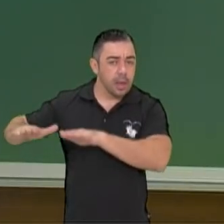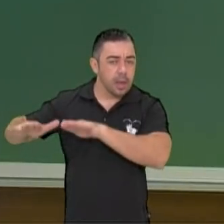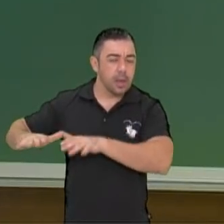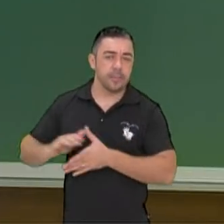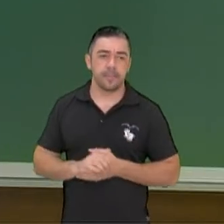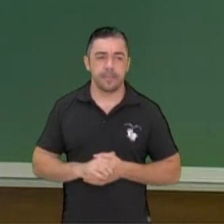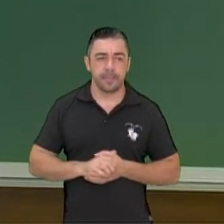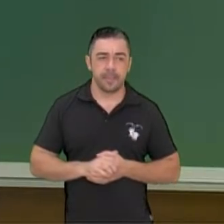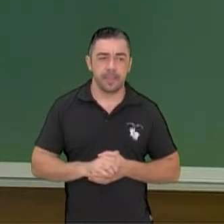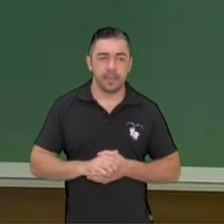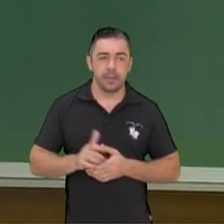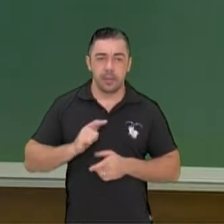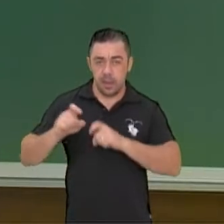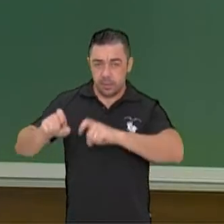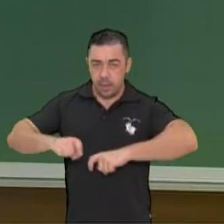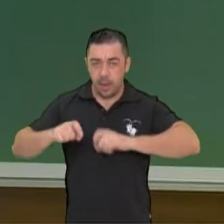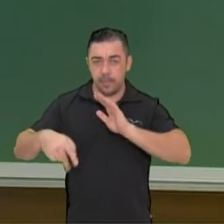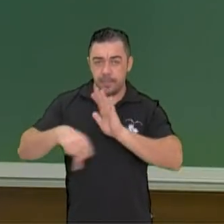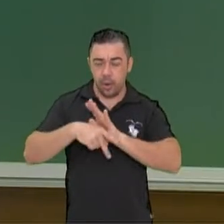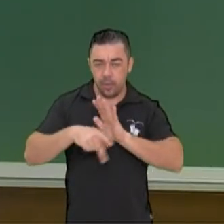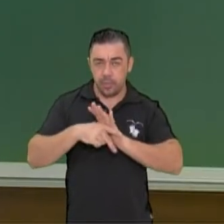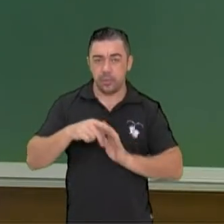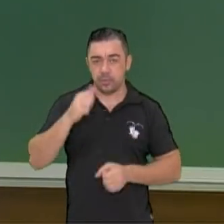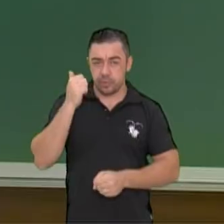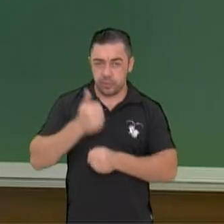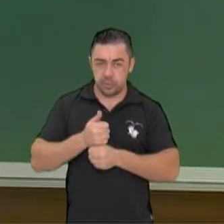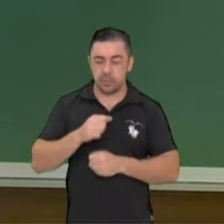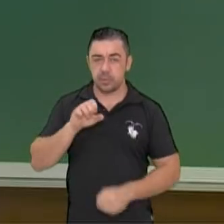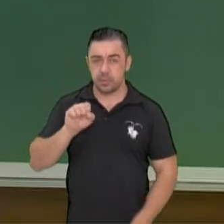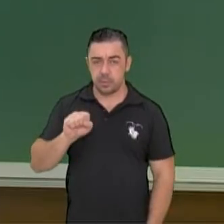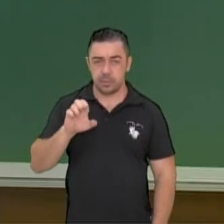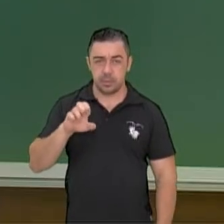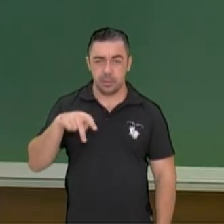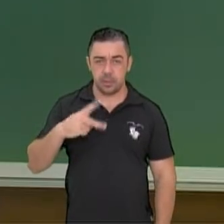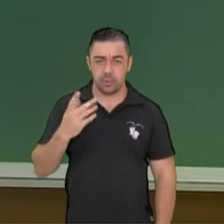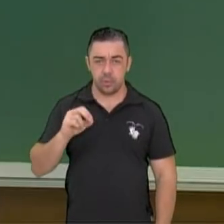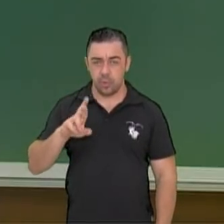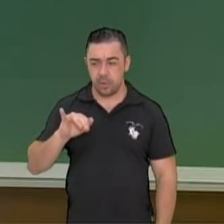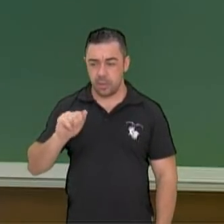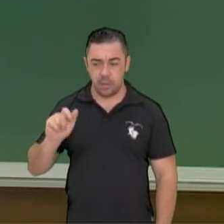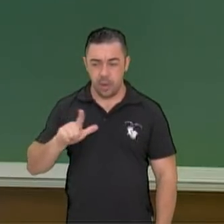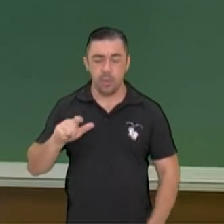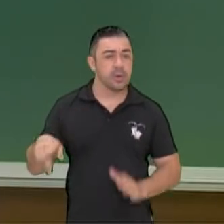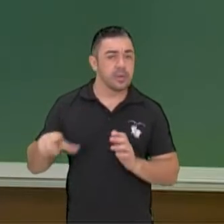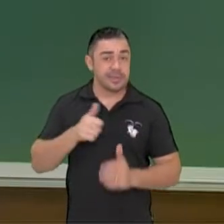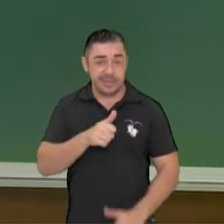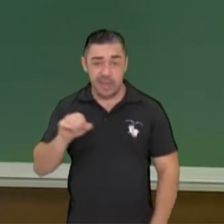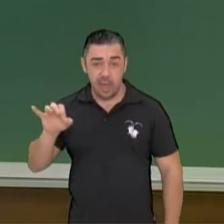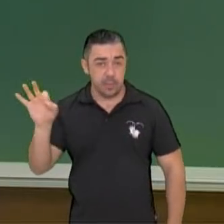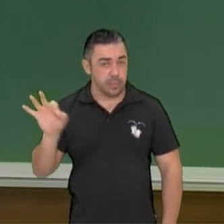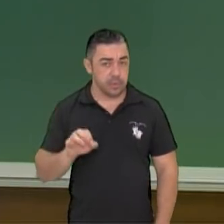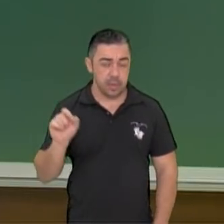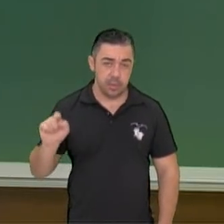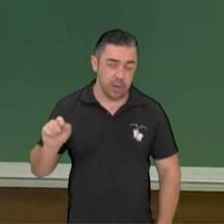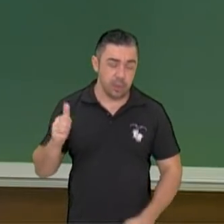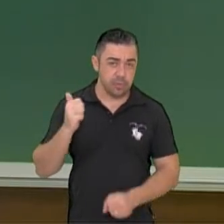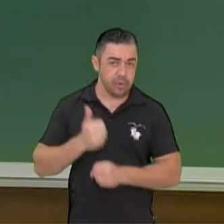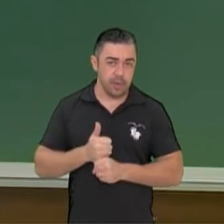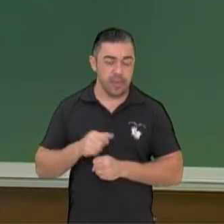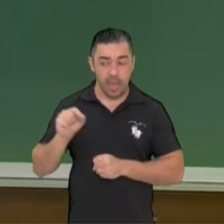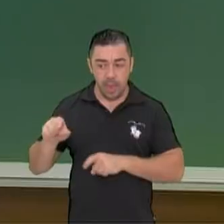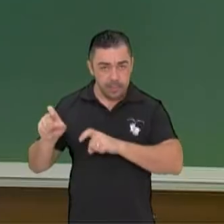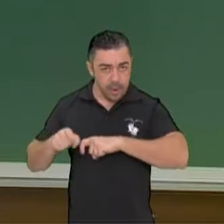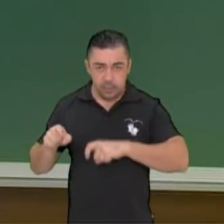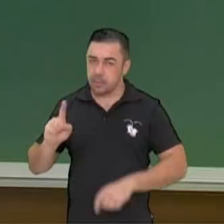O manso senhorial, aqui é a terra que é tudo 100% produtivo para o senhor feudal, mas é o senhor feudal que planta? Não,